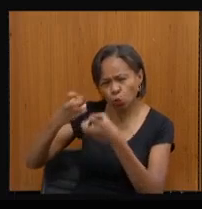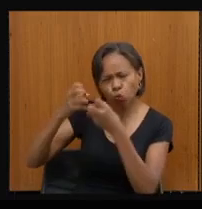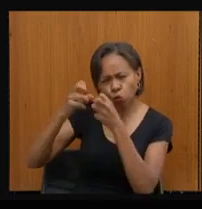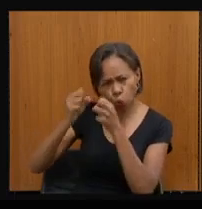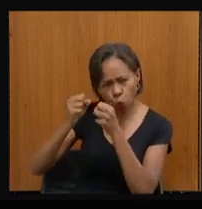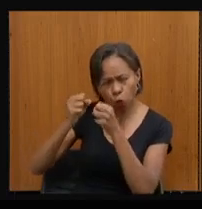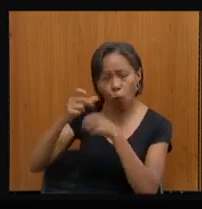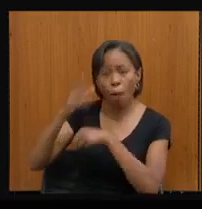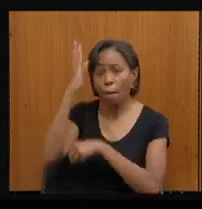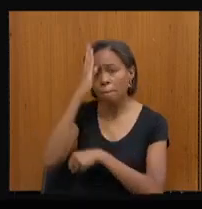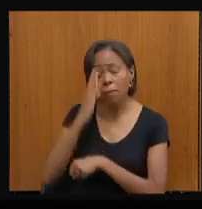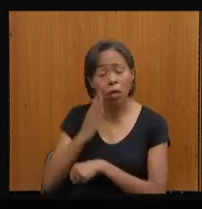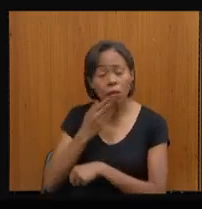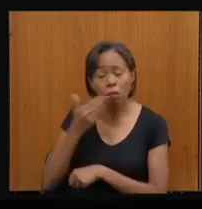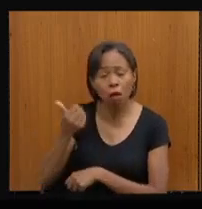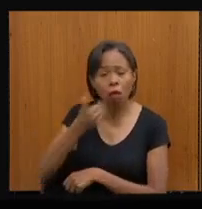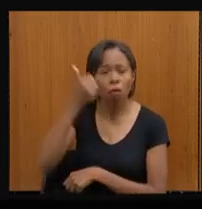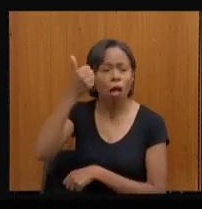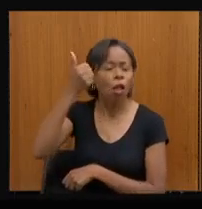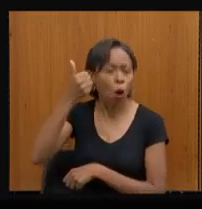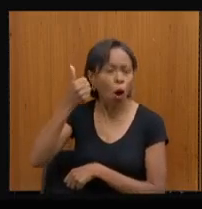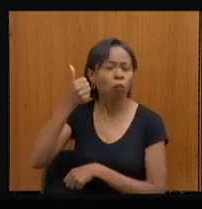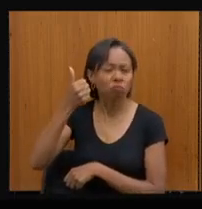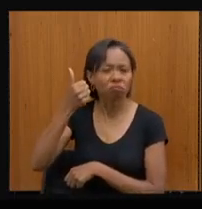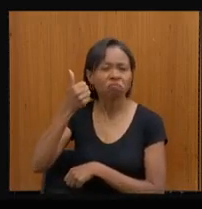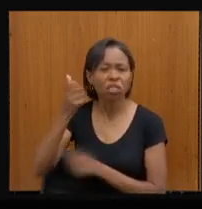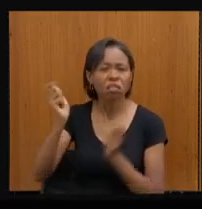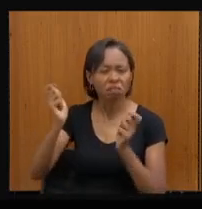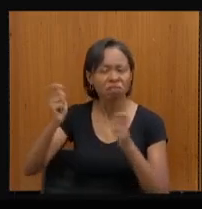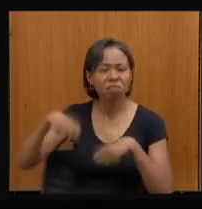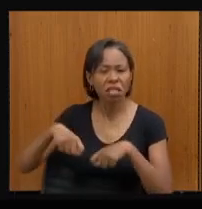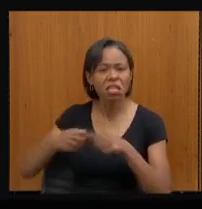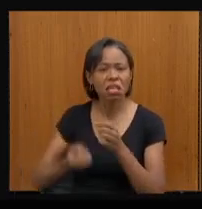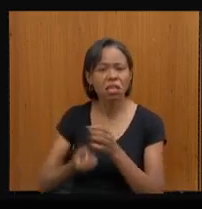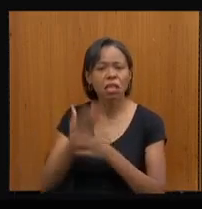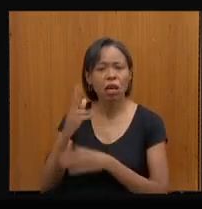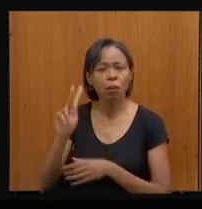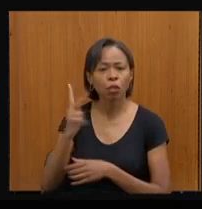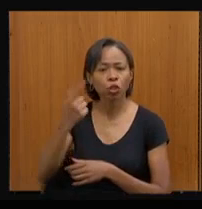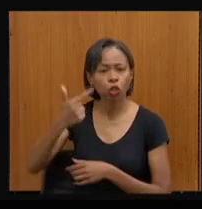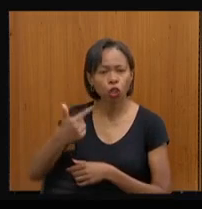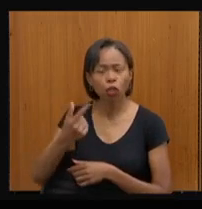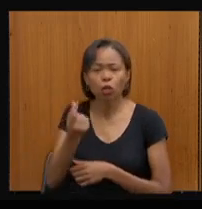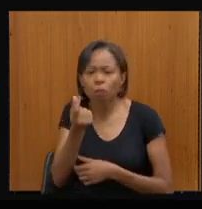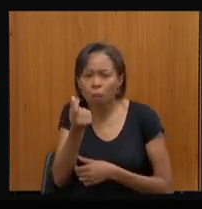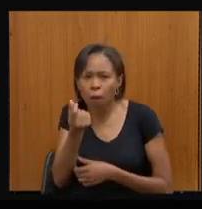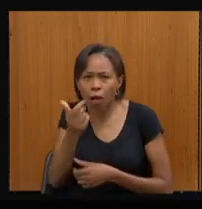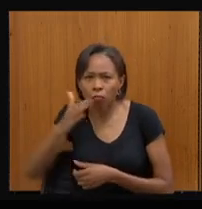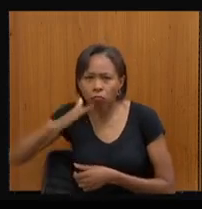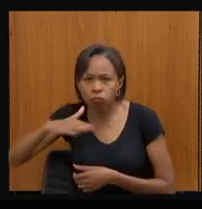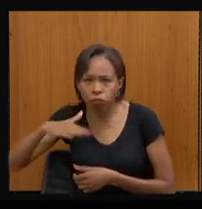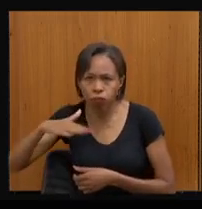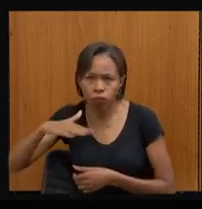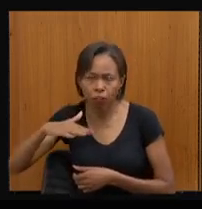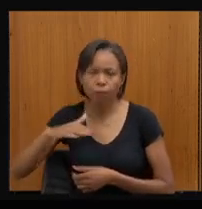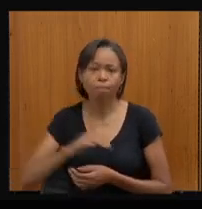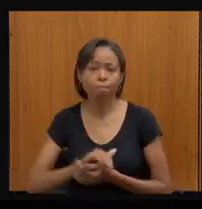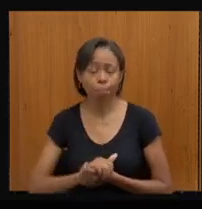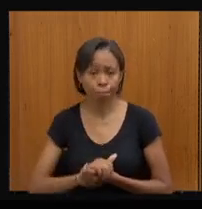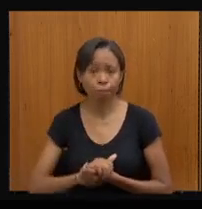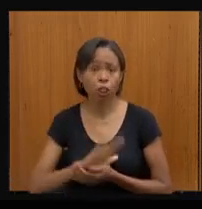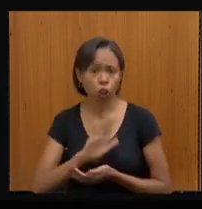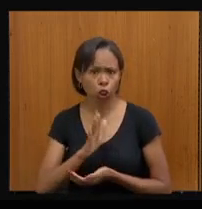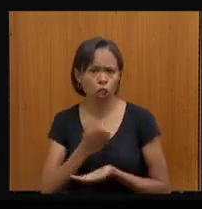melhores condições de produzir o hidrogênio Augusto mais baixo e nesse dizem